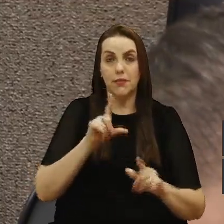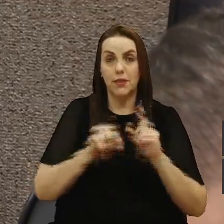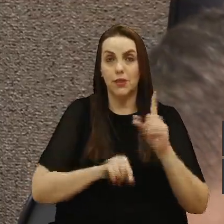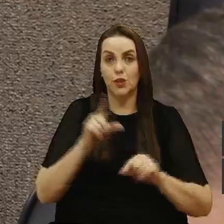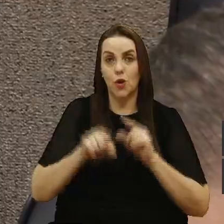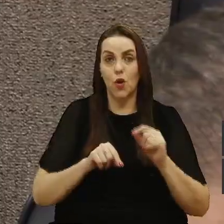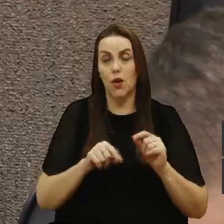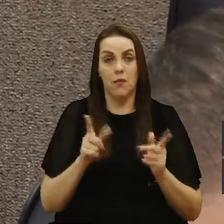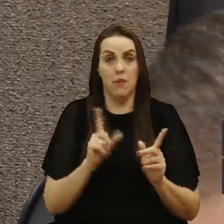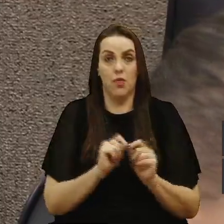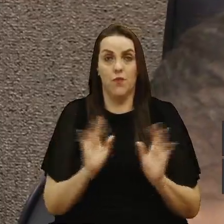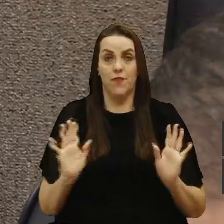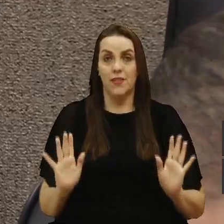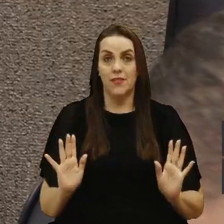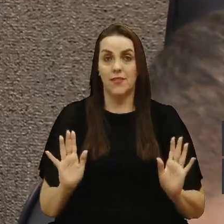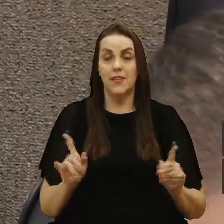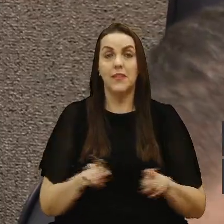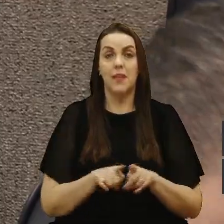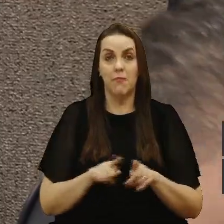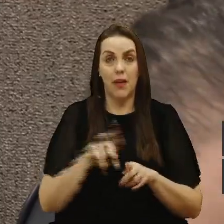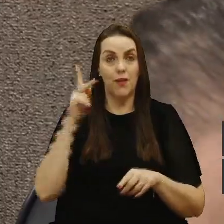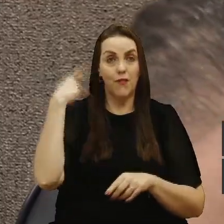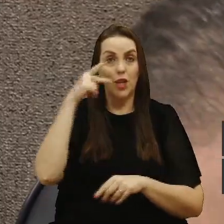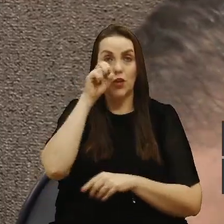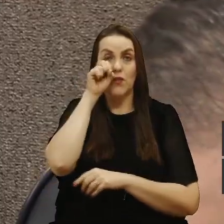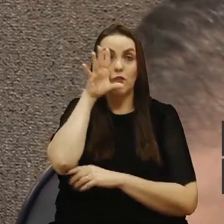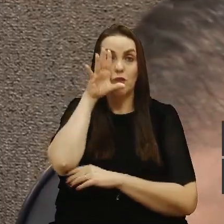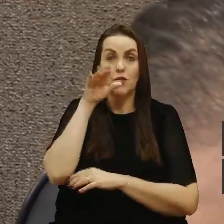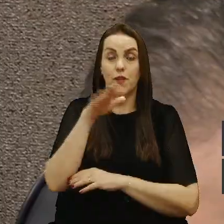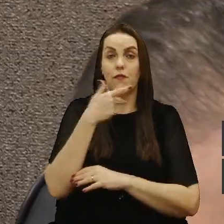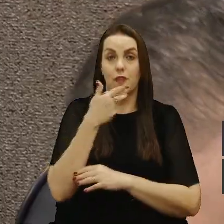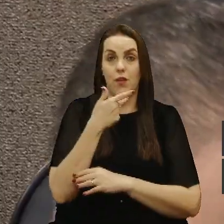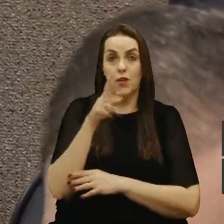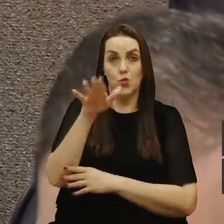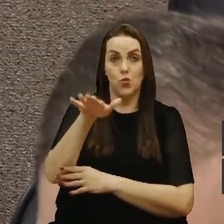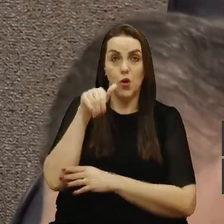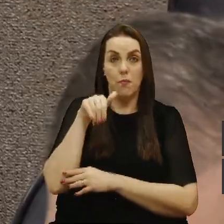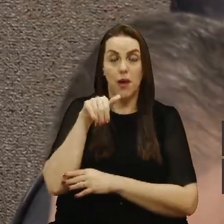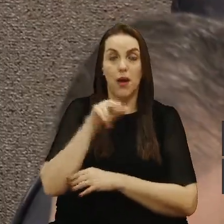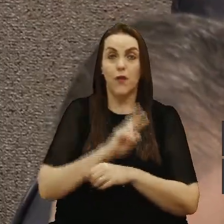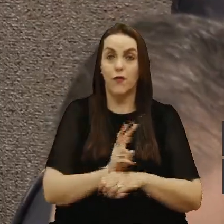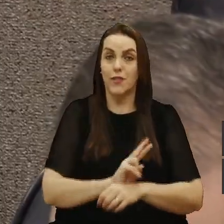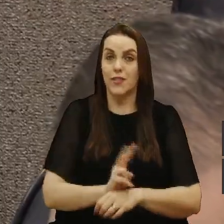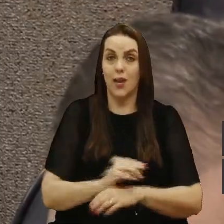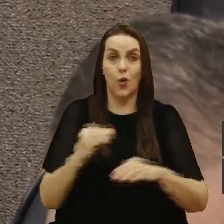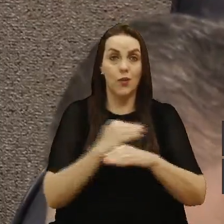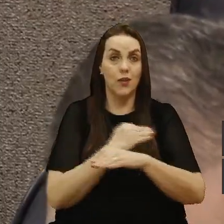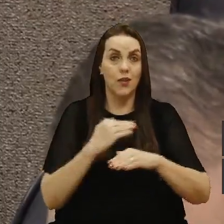e não são feitas. Assim como o vereador Fiuza falou do chamamento dos fiscais de trânsito, que a